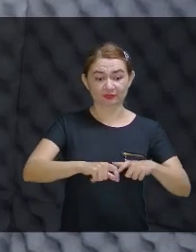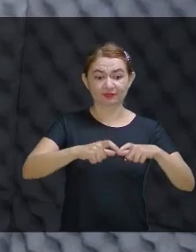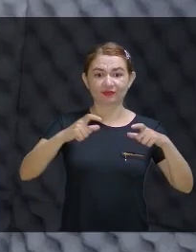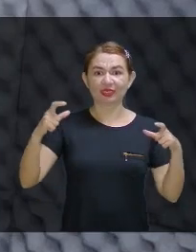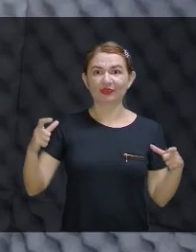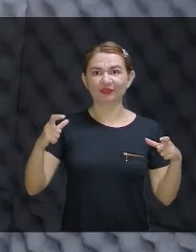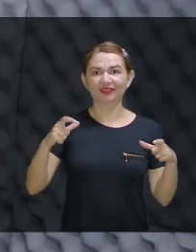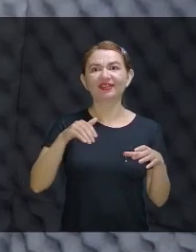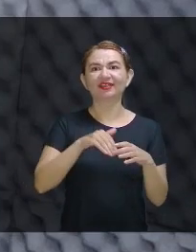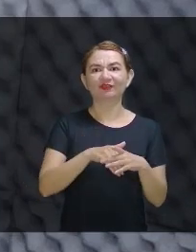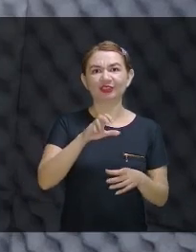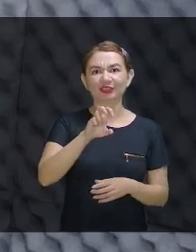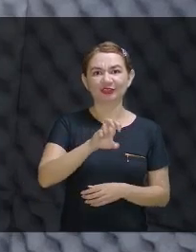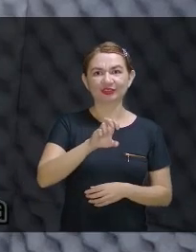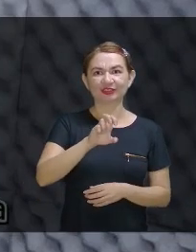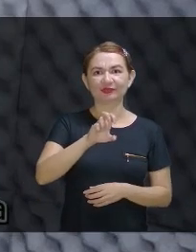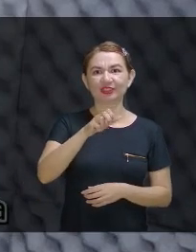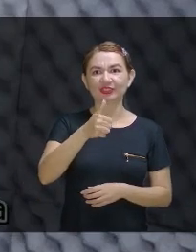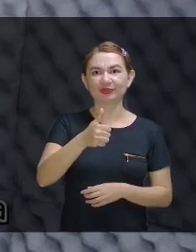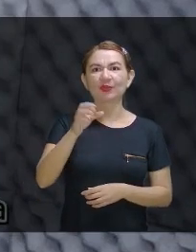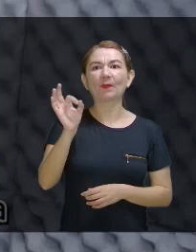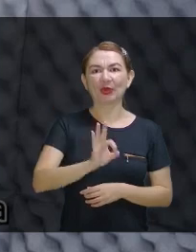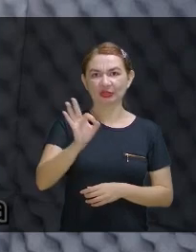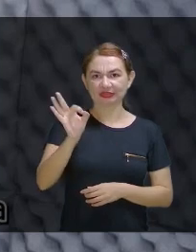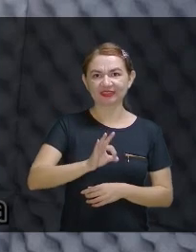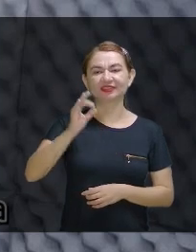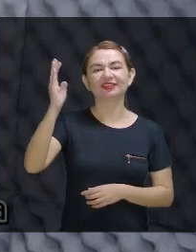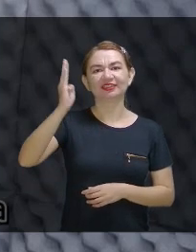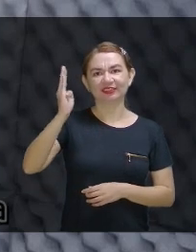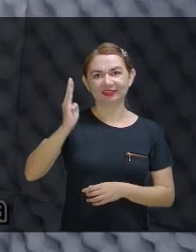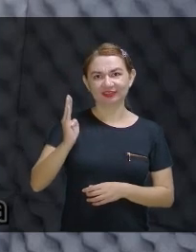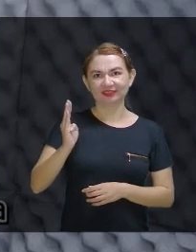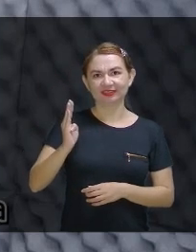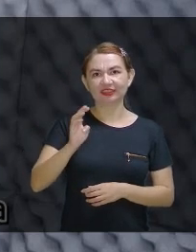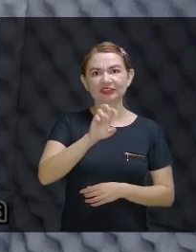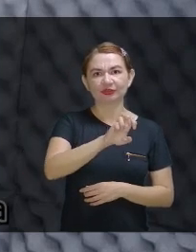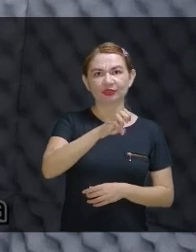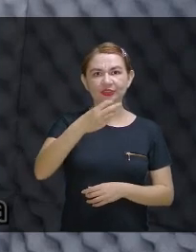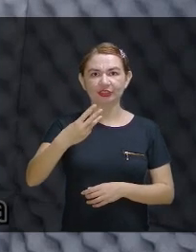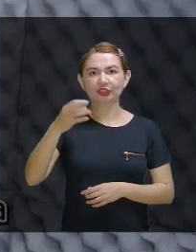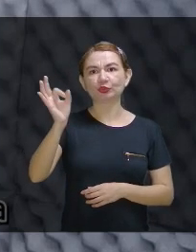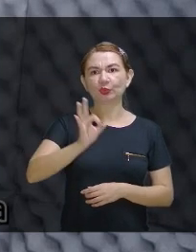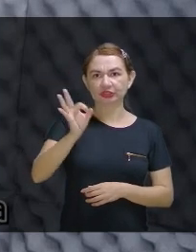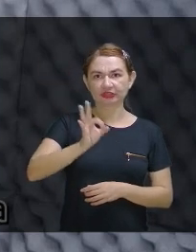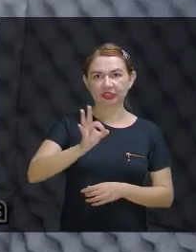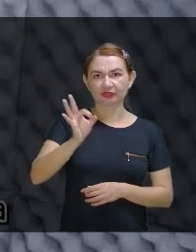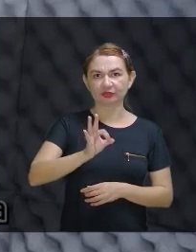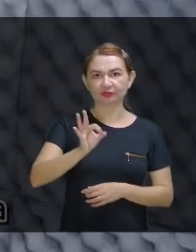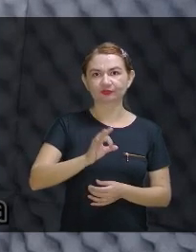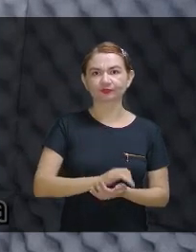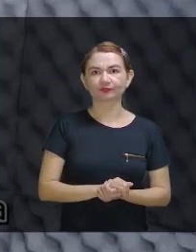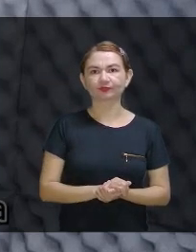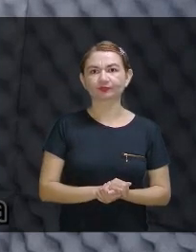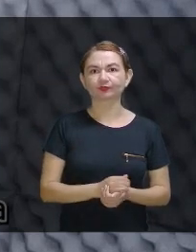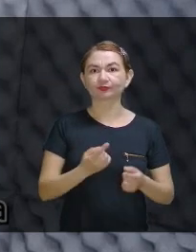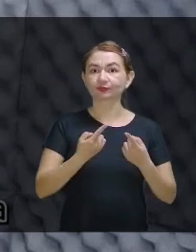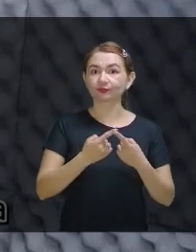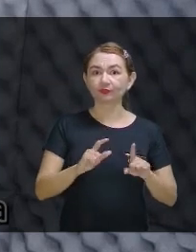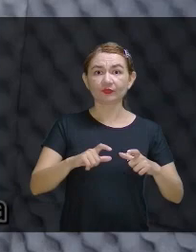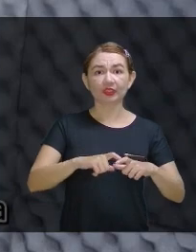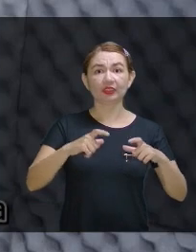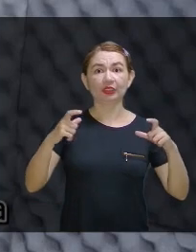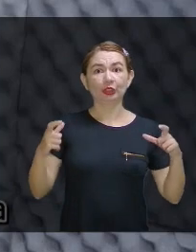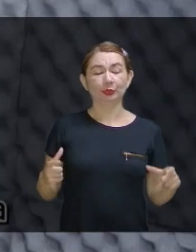eleitorado. 51%? Exatamente. No Brasil, elas são 53% do eleitorado, mas esta maioria não